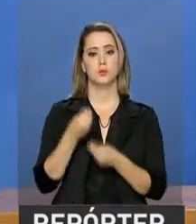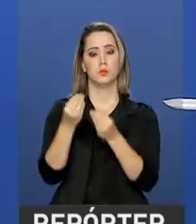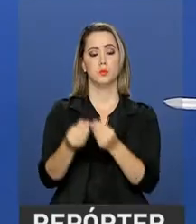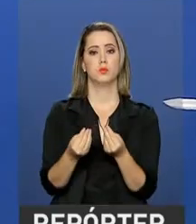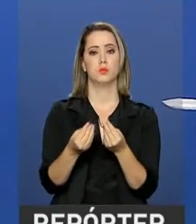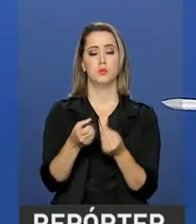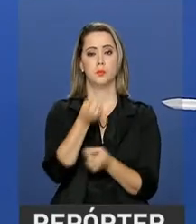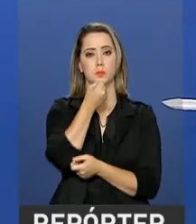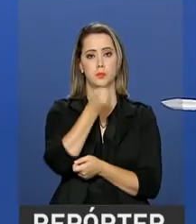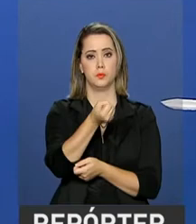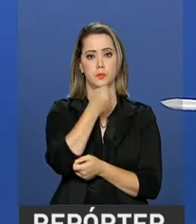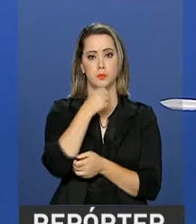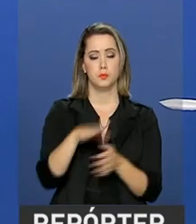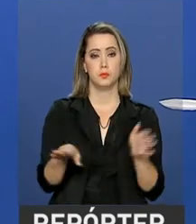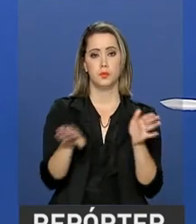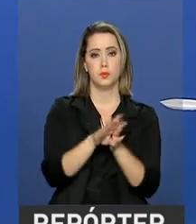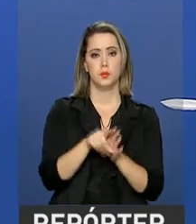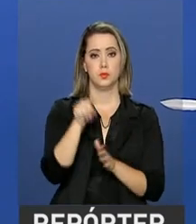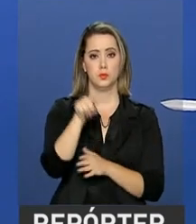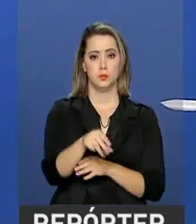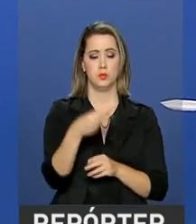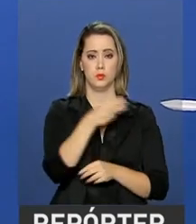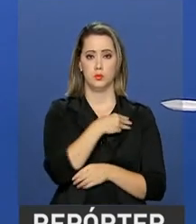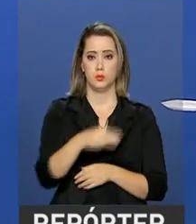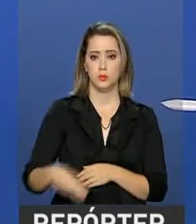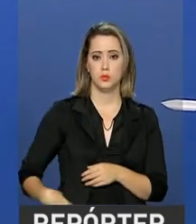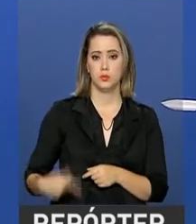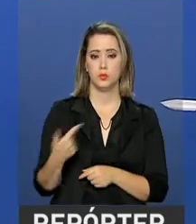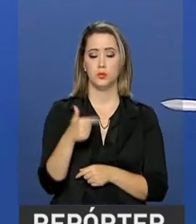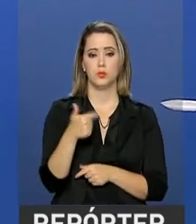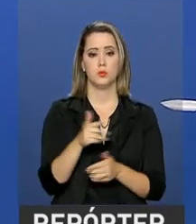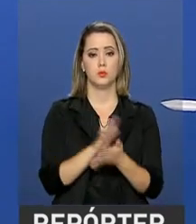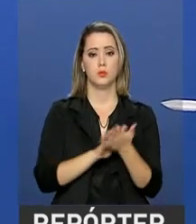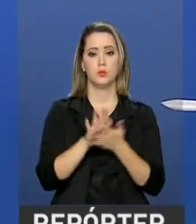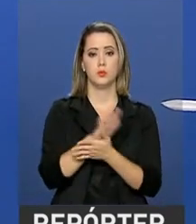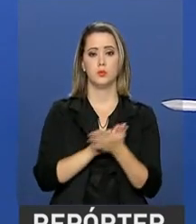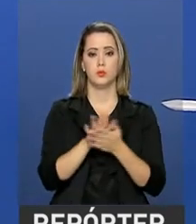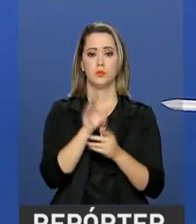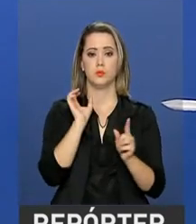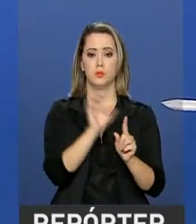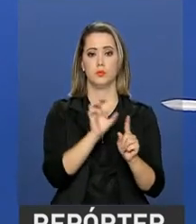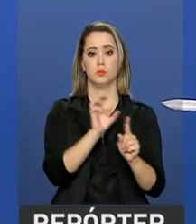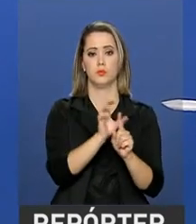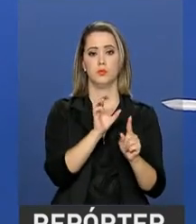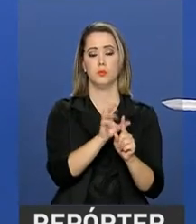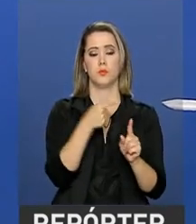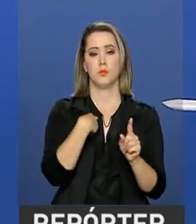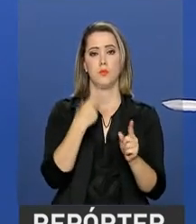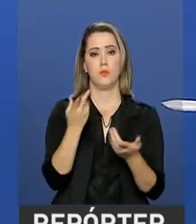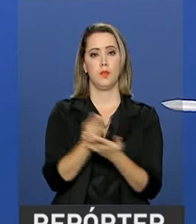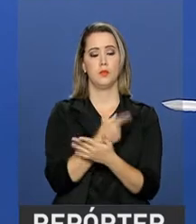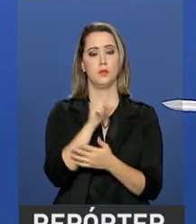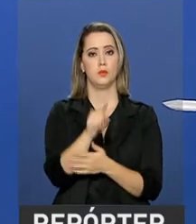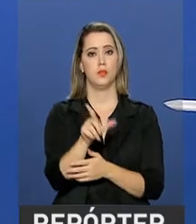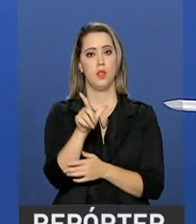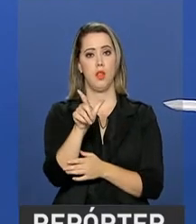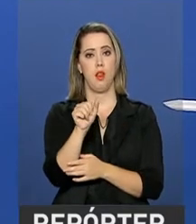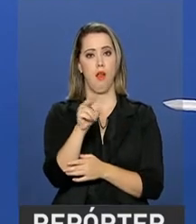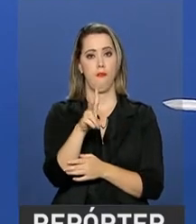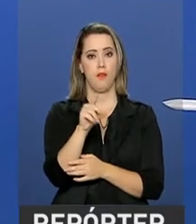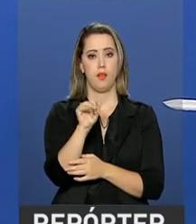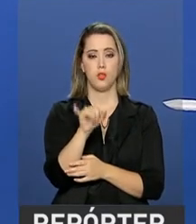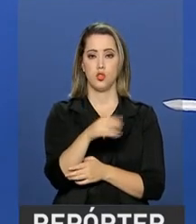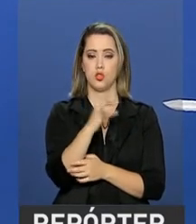que a sua chegada o ministério não vai causar nenhuma interferência na operação lava jato que investiga